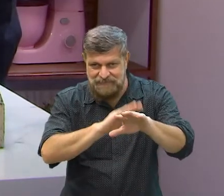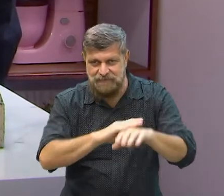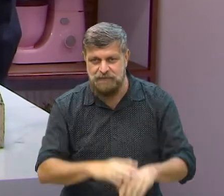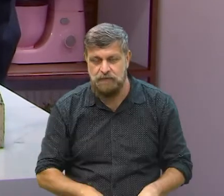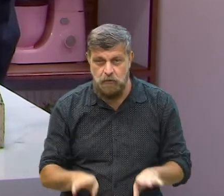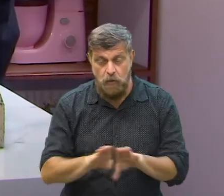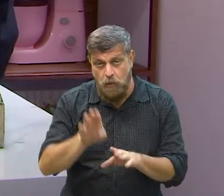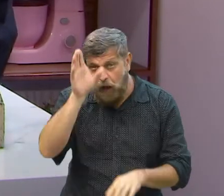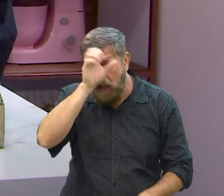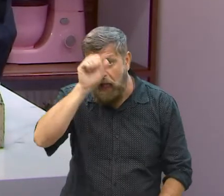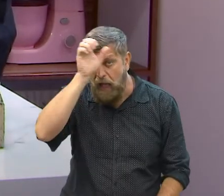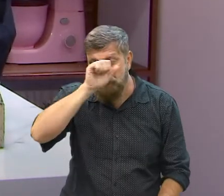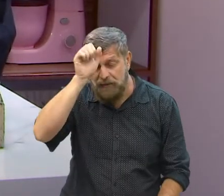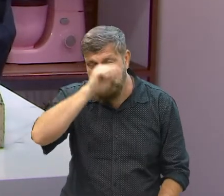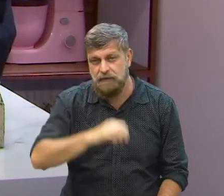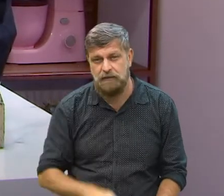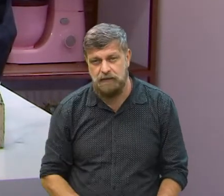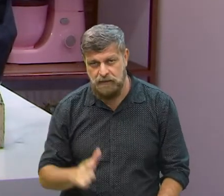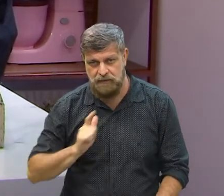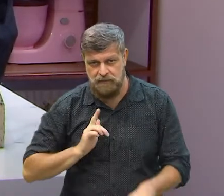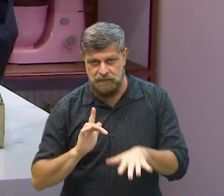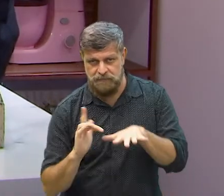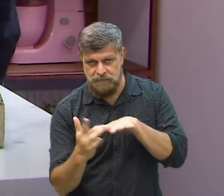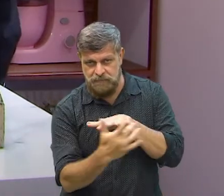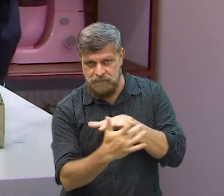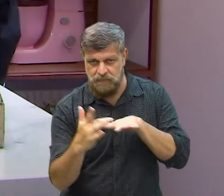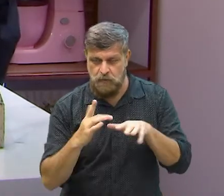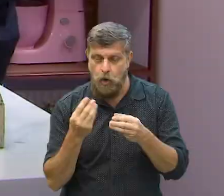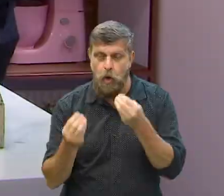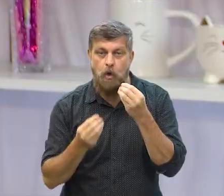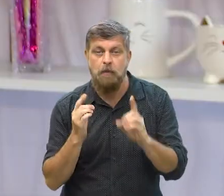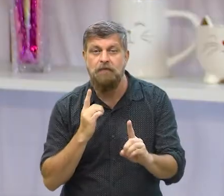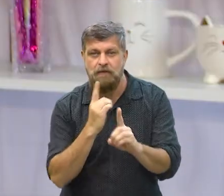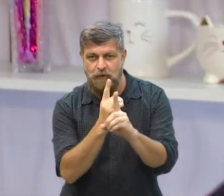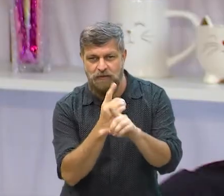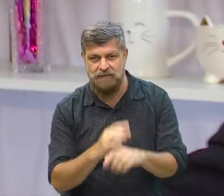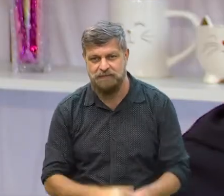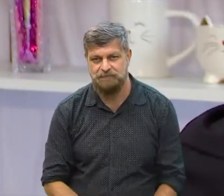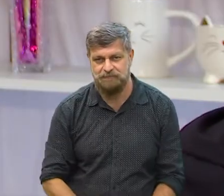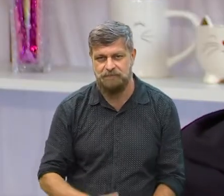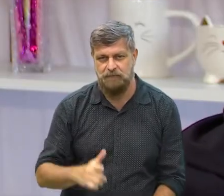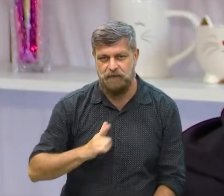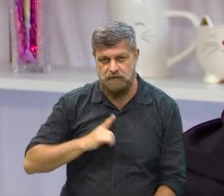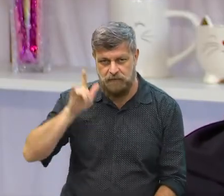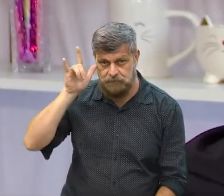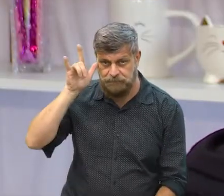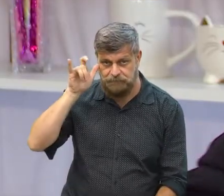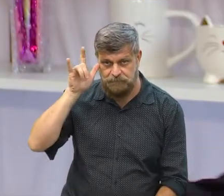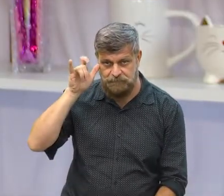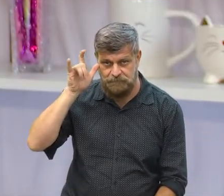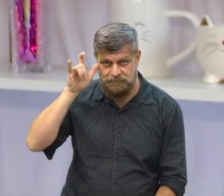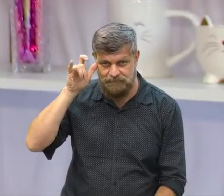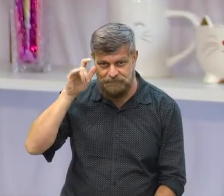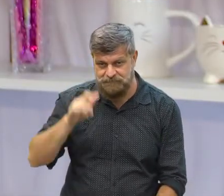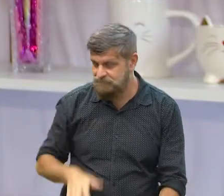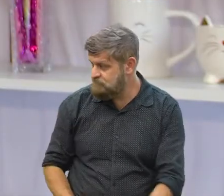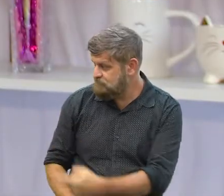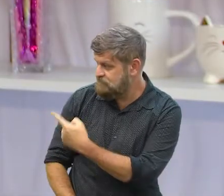aprender mais. Tem aí rede social, como é que eles te encontram? Tem sim. Eu tenho um Instagram, que é